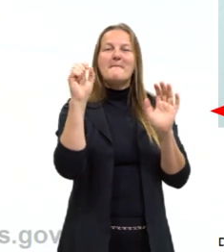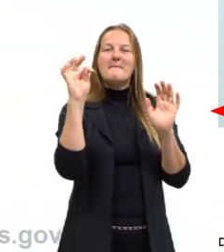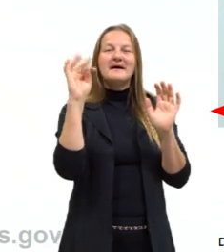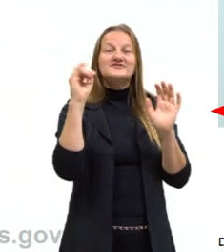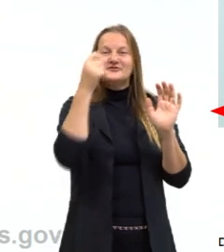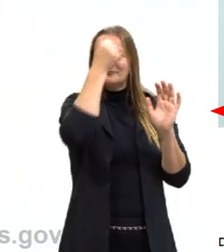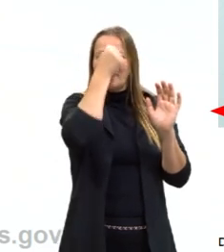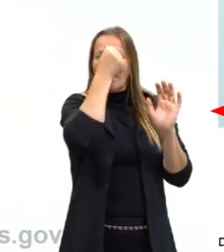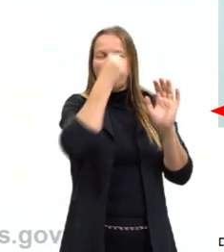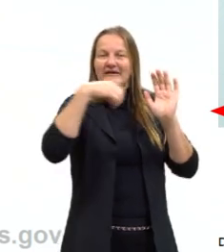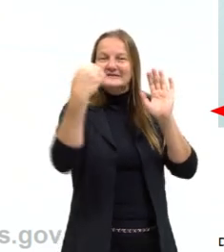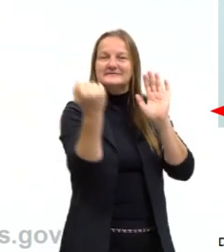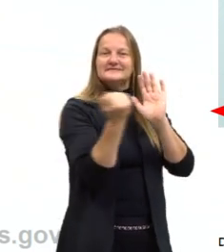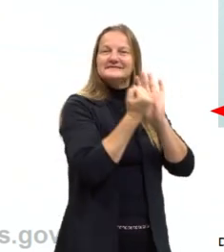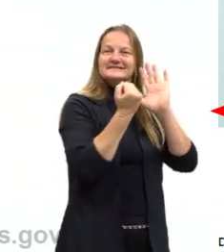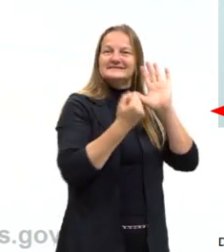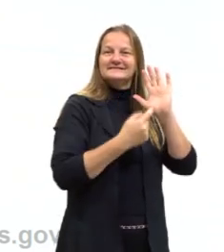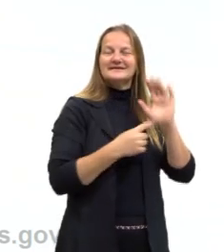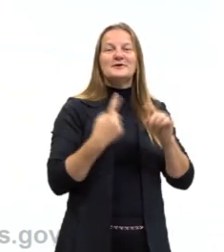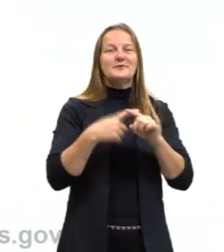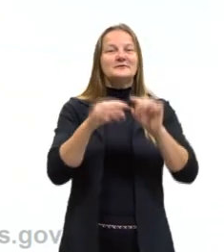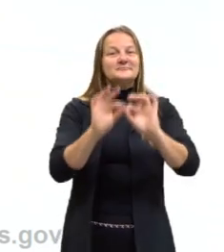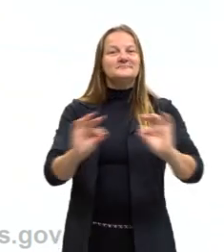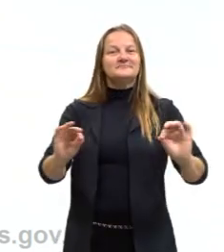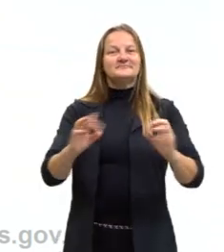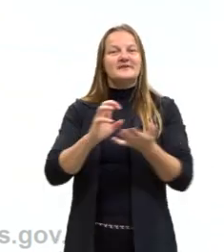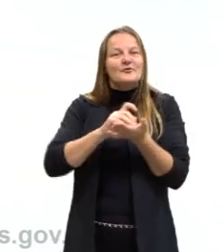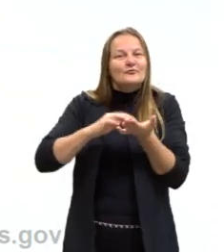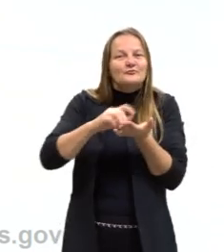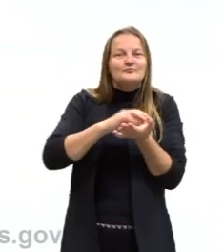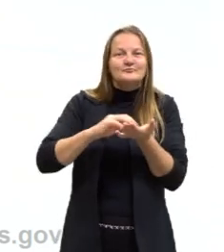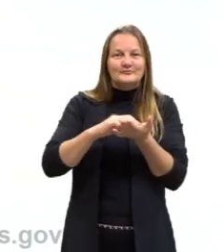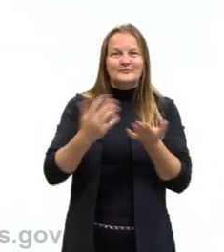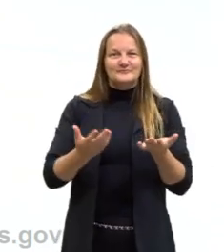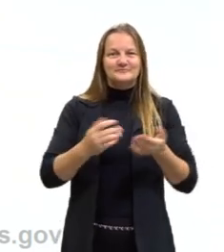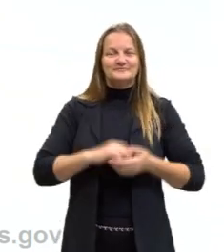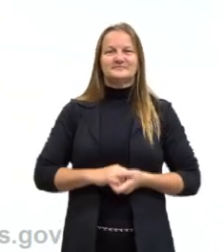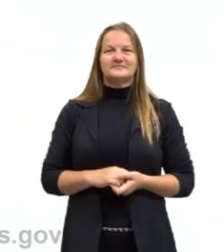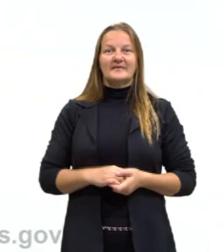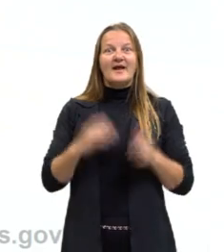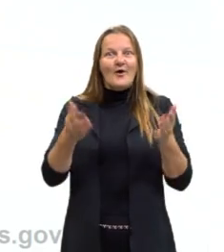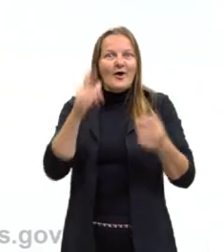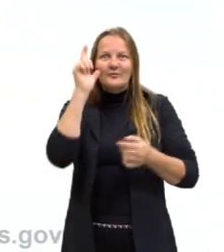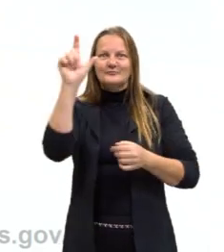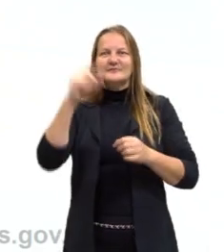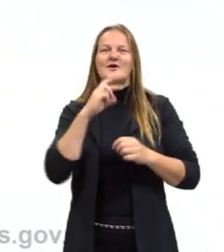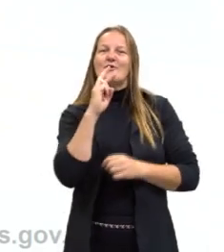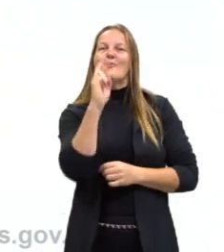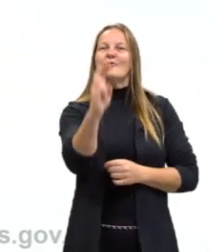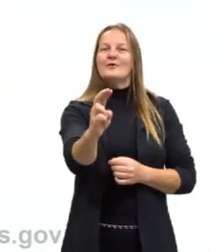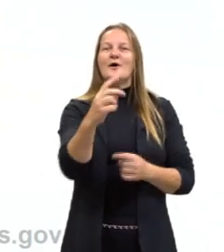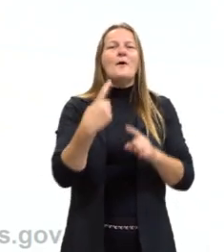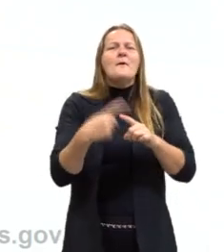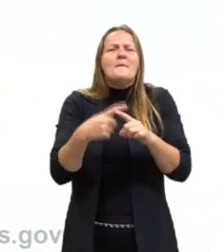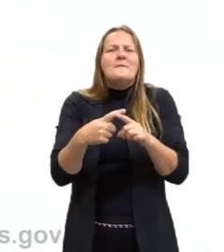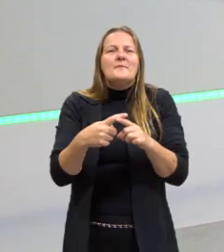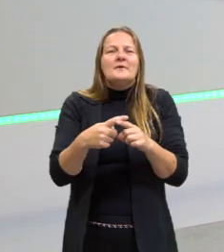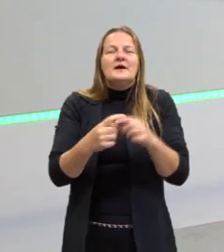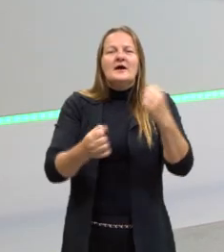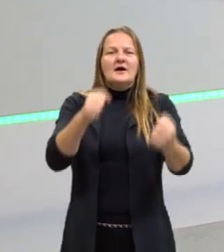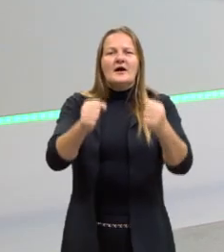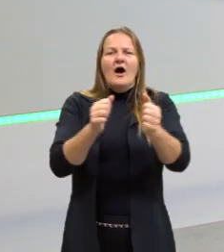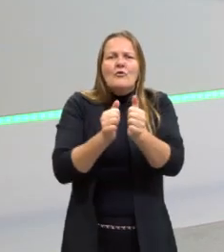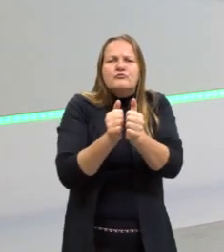simplificar né os cálculos Tá bom então agora a gente já consegue responder por que que os